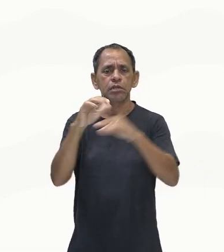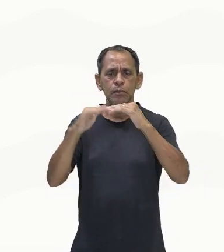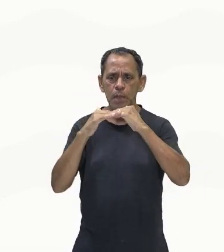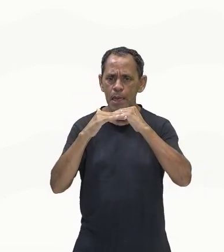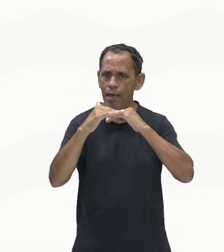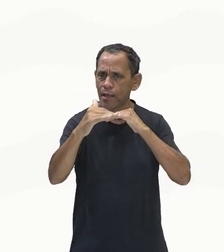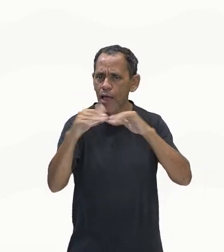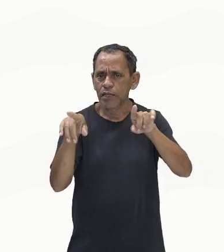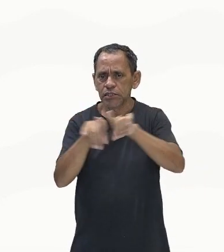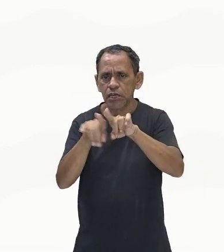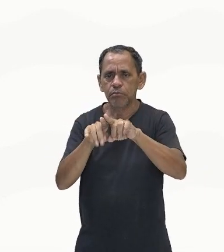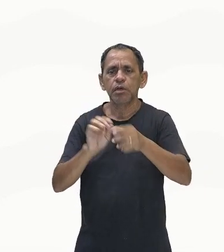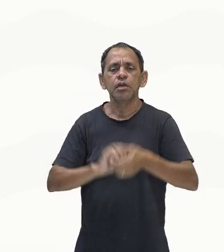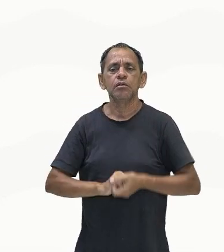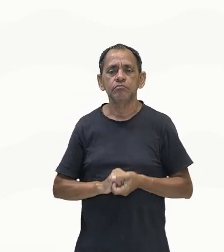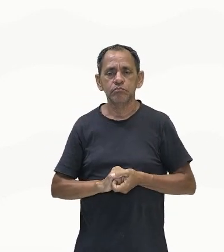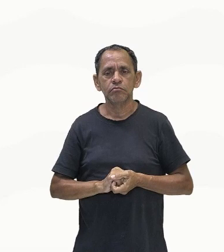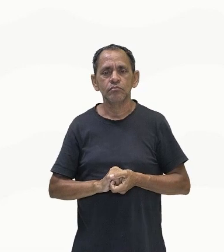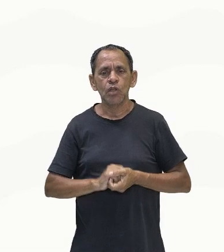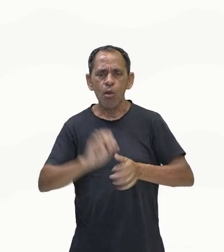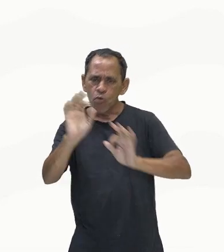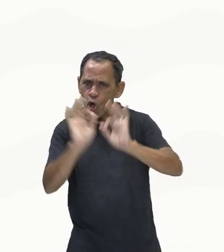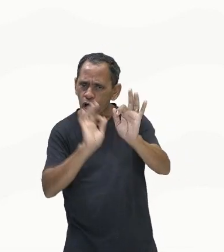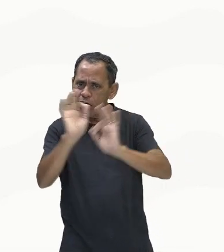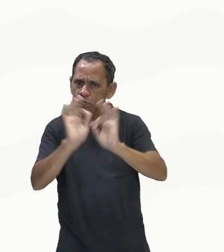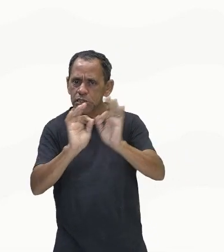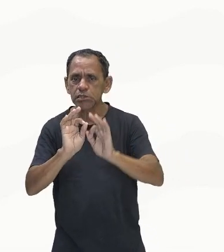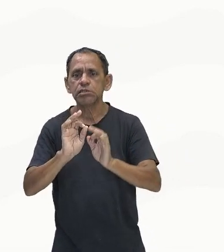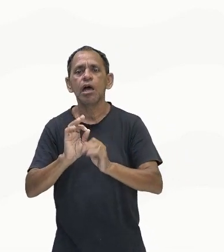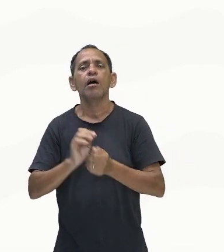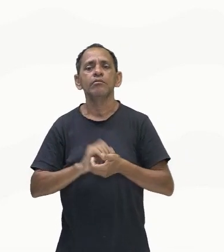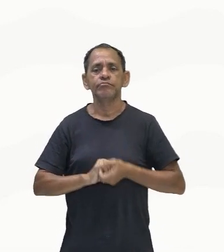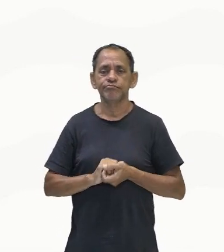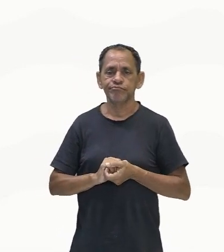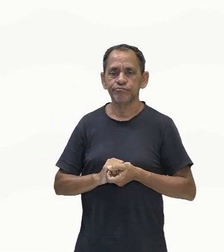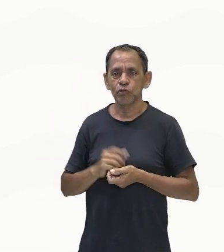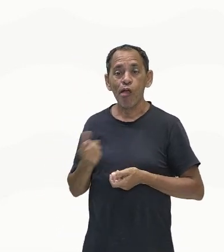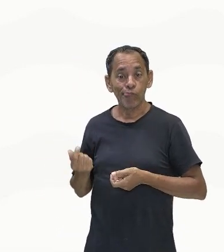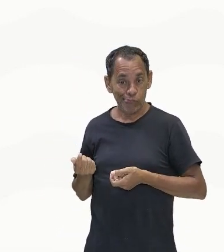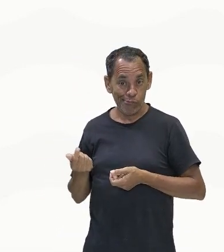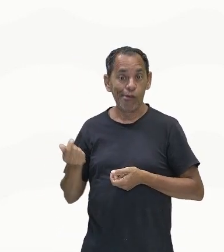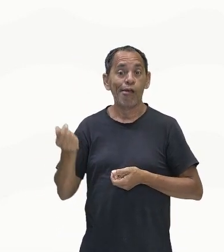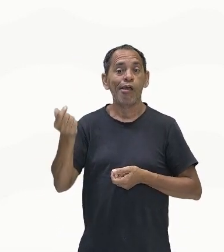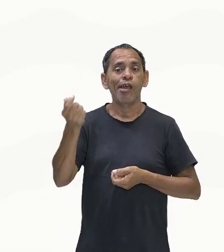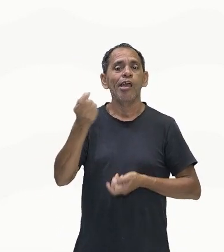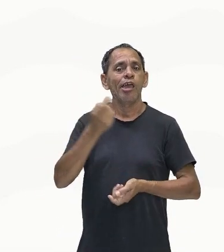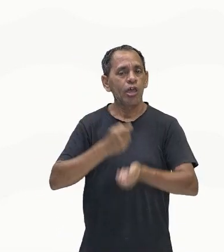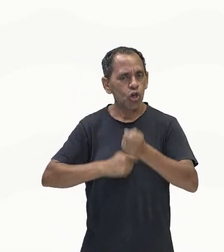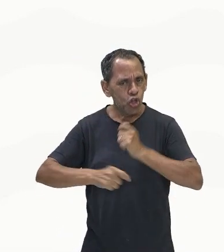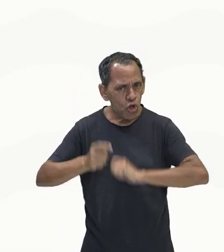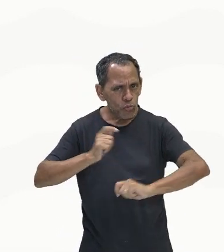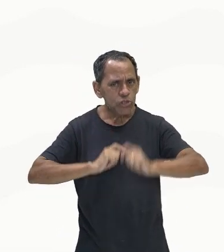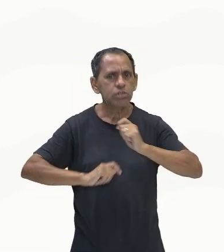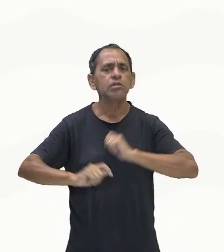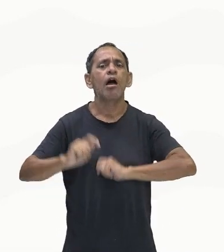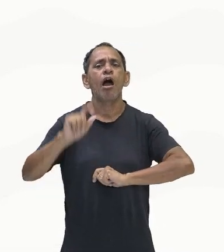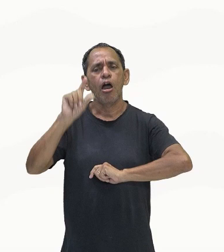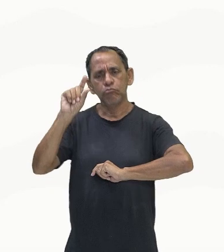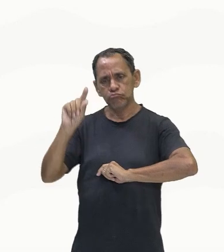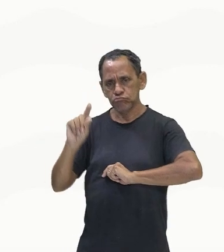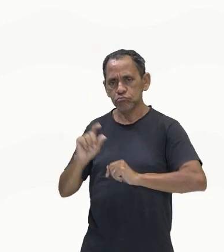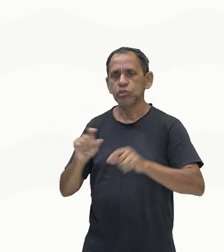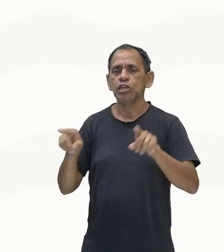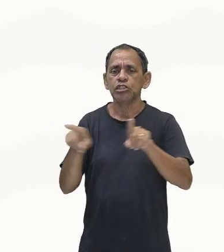ali organizado. Financeiro, economizar, pesquisar preços, administrar os